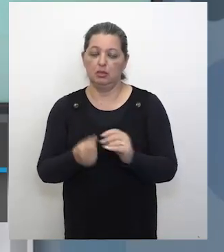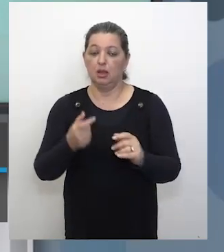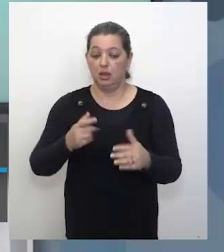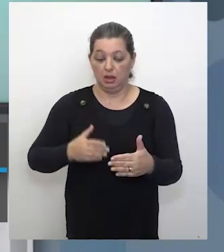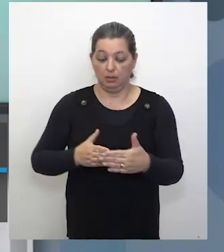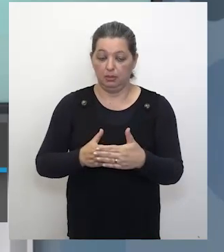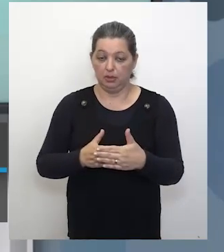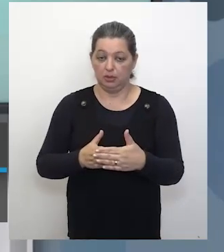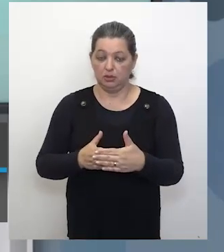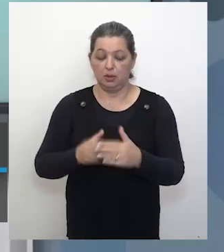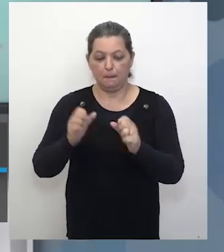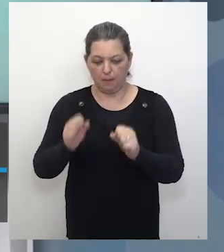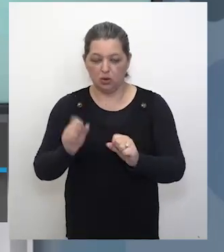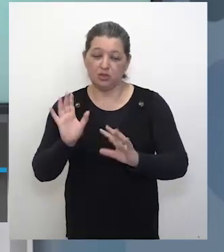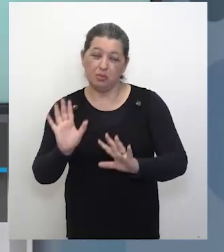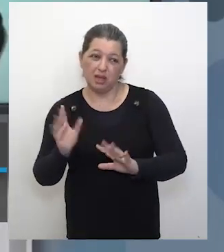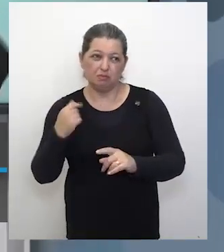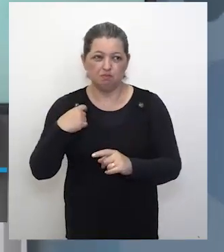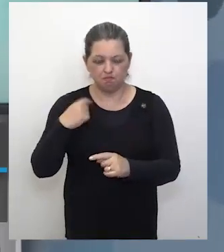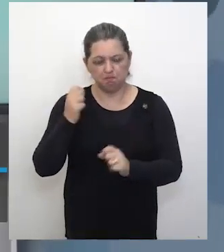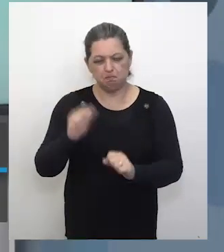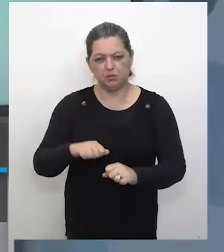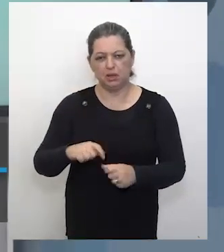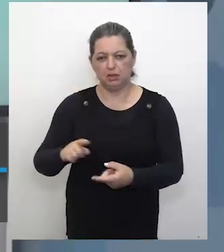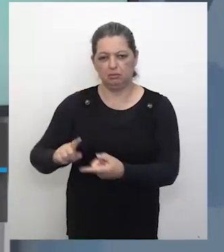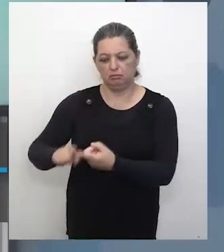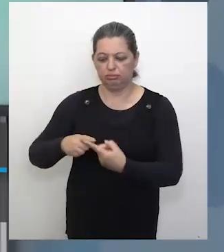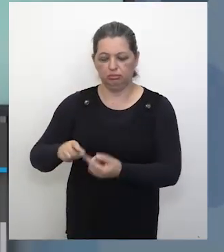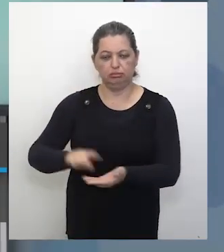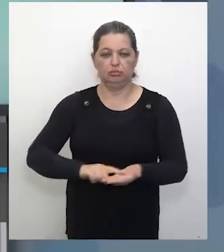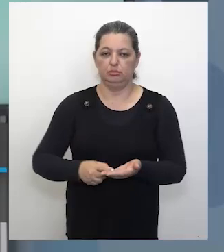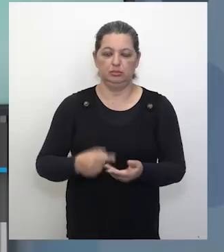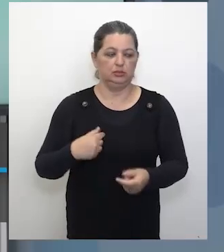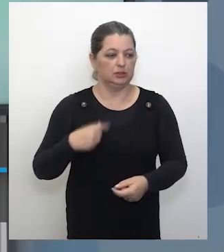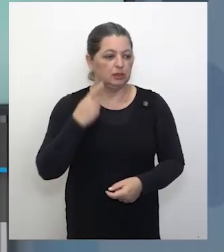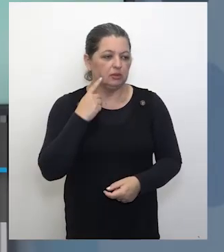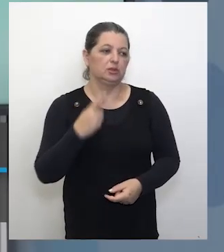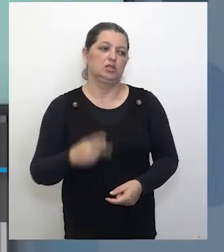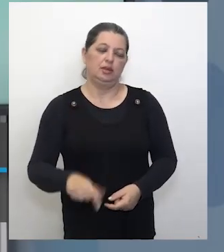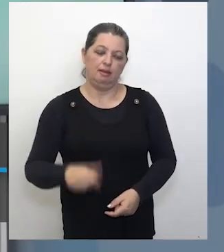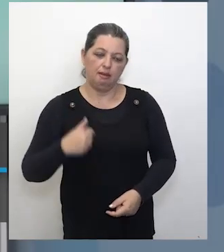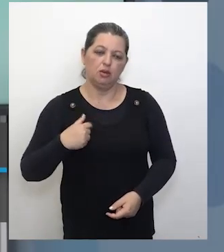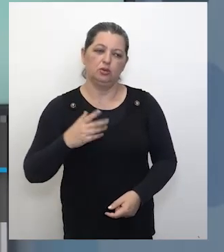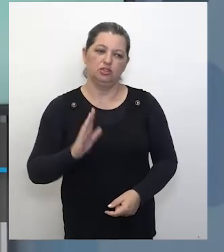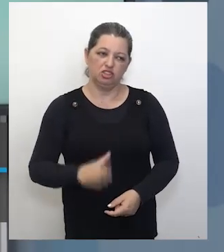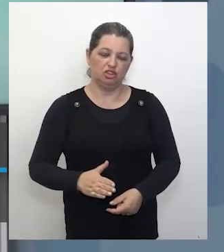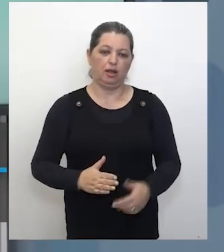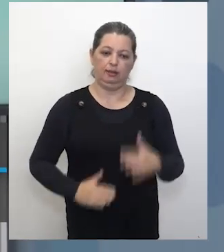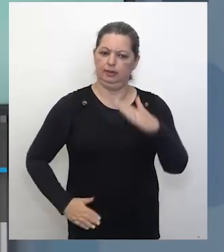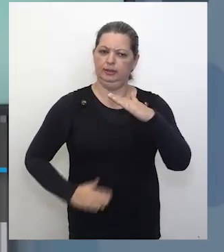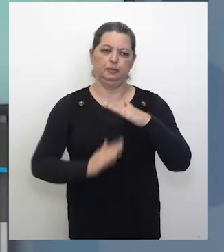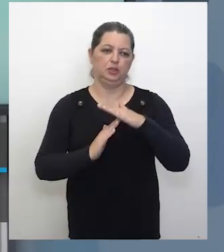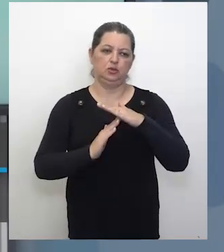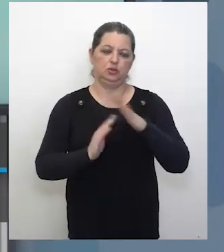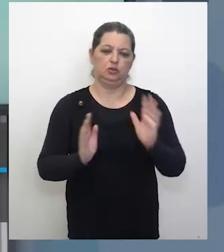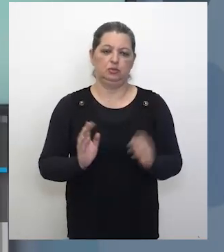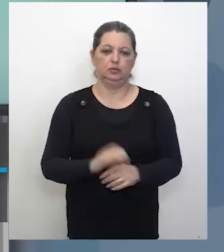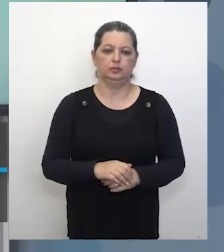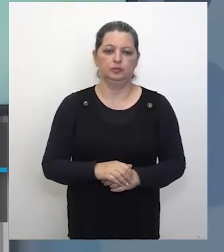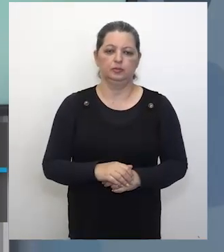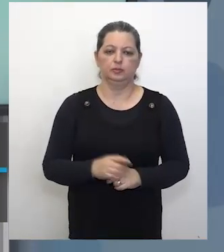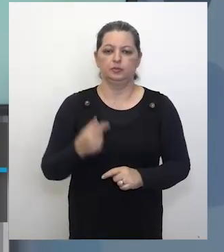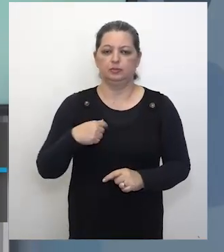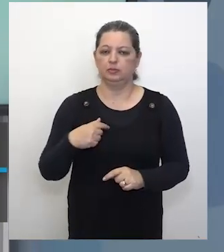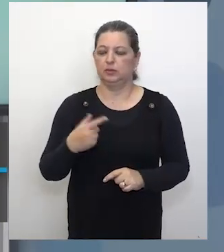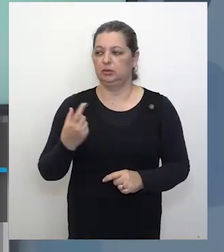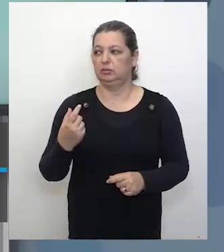ele é negociável. É igual quando a gente fala, sabe, você chegou no meu limite, entendeu, Jennifer? Esse é meu limite. Daqui para frente, vou